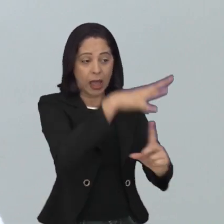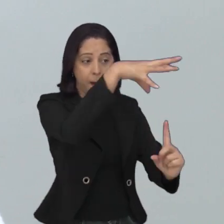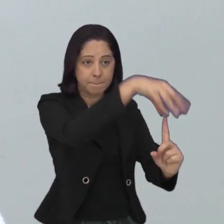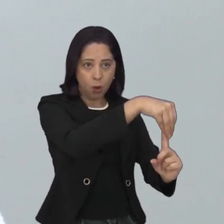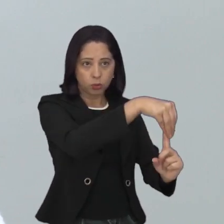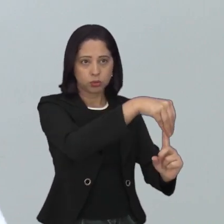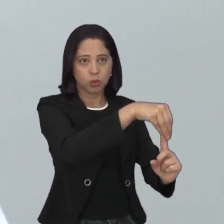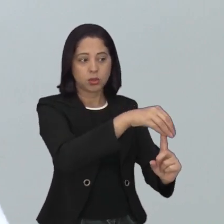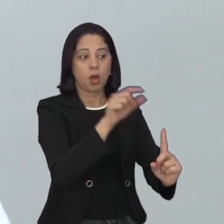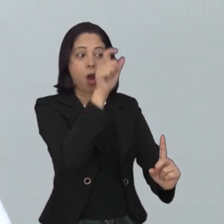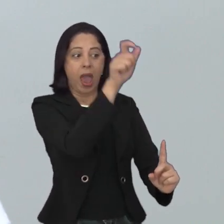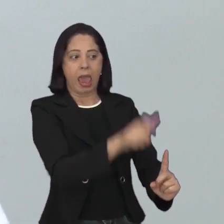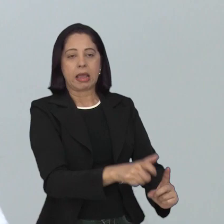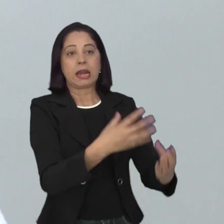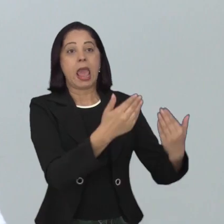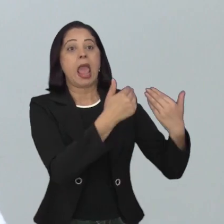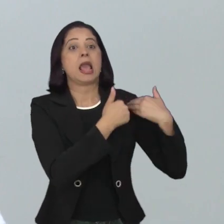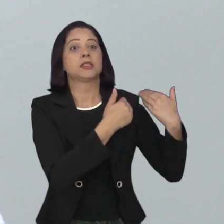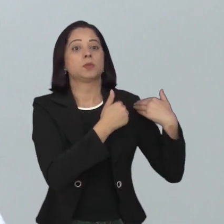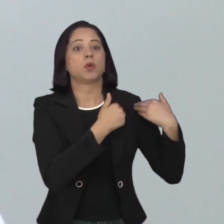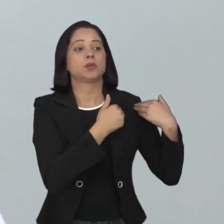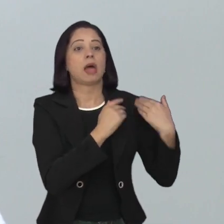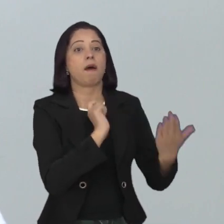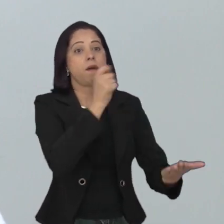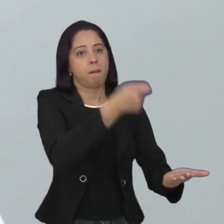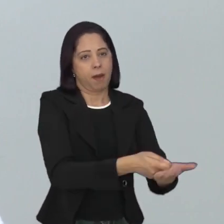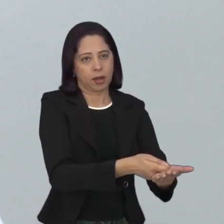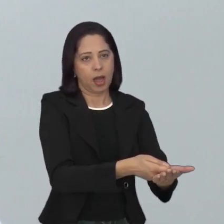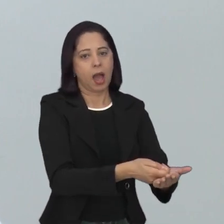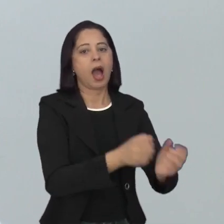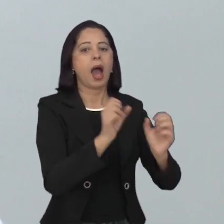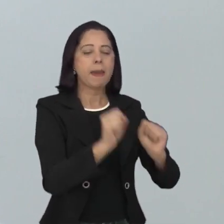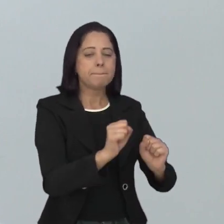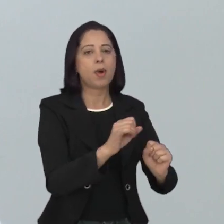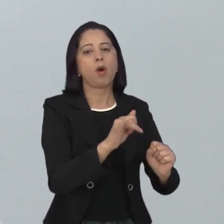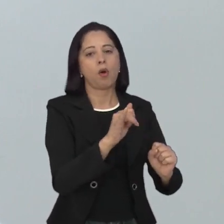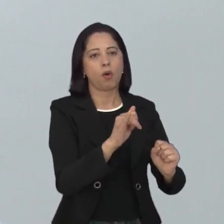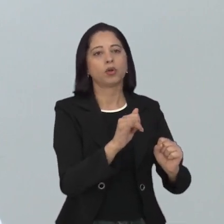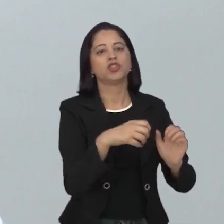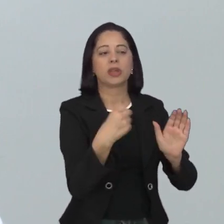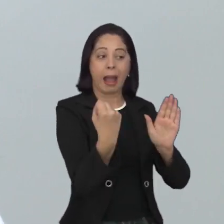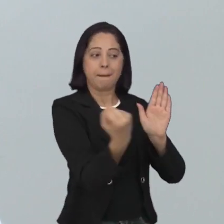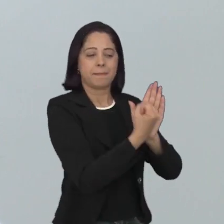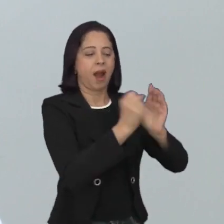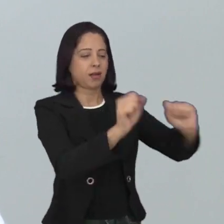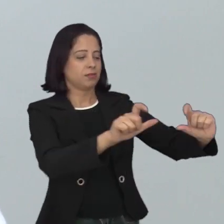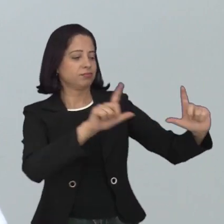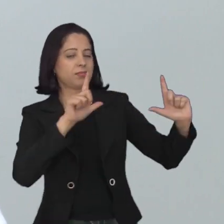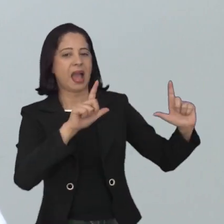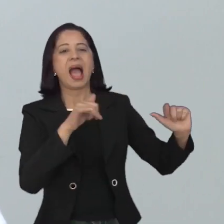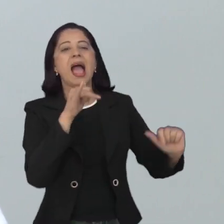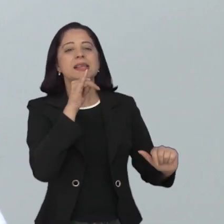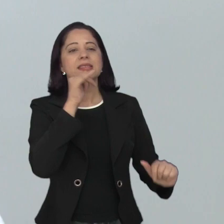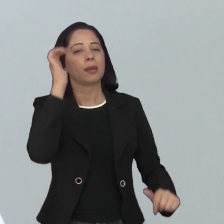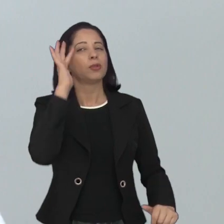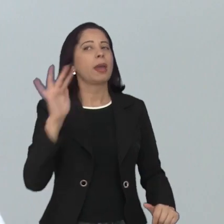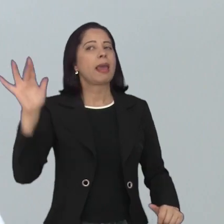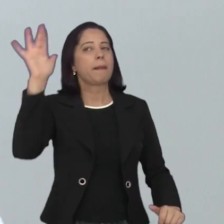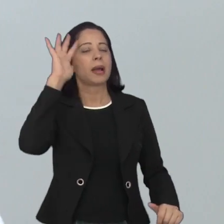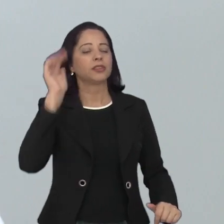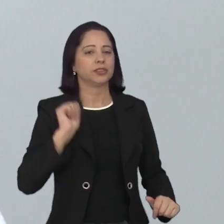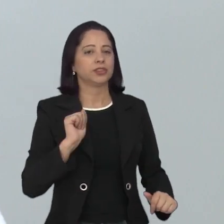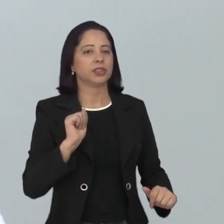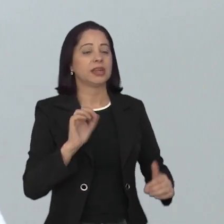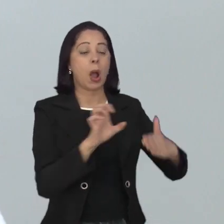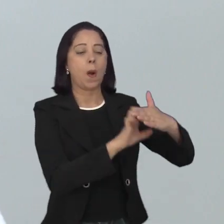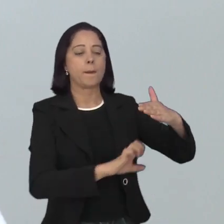tem direito de explorar a publicidade então ele vai est colocando a marca dele ali se a gente imaginar uma empresa